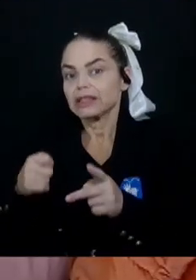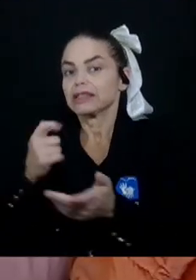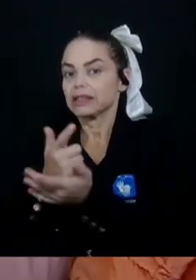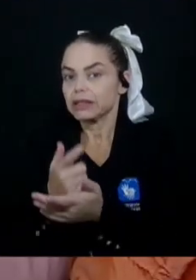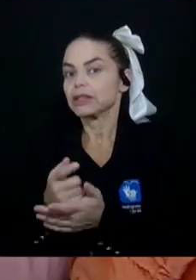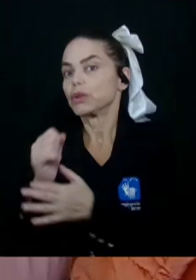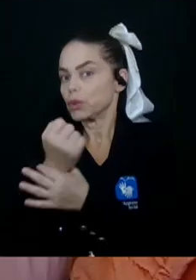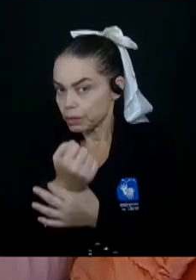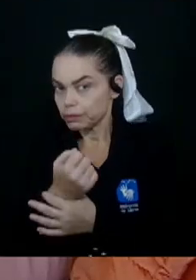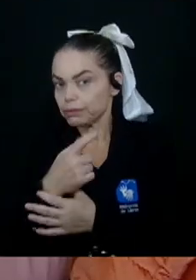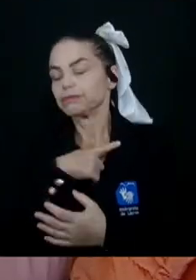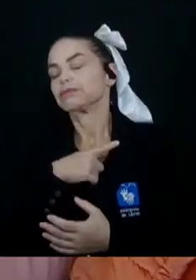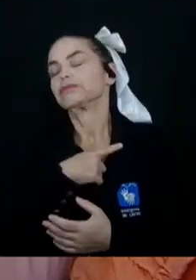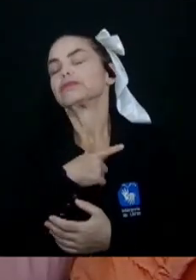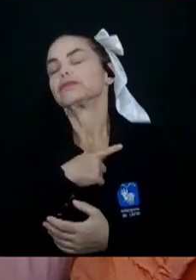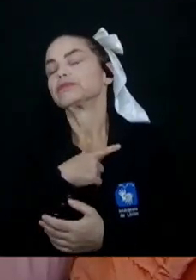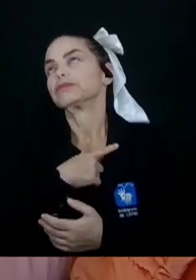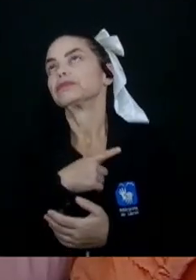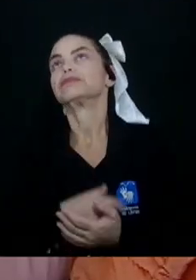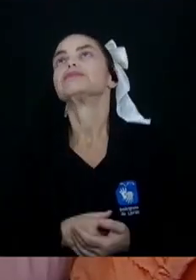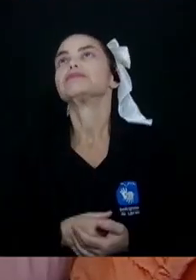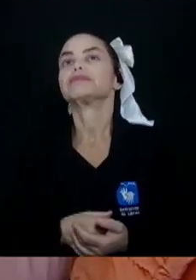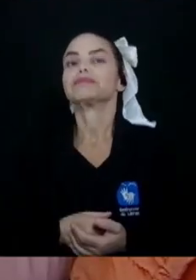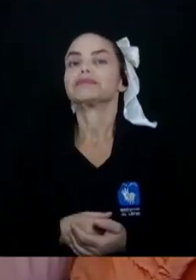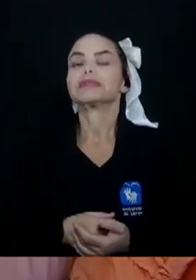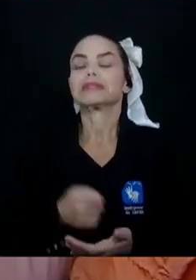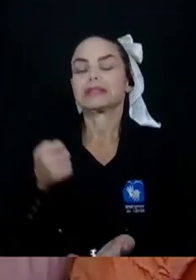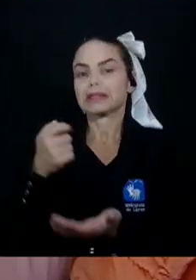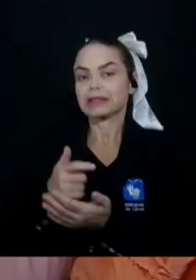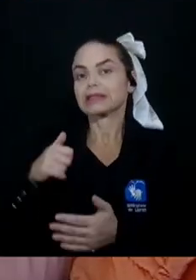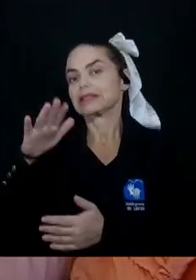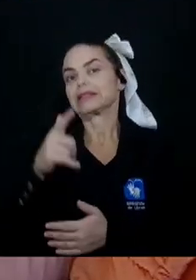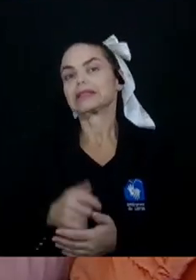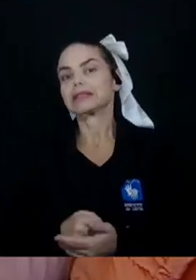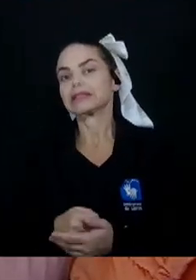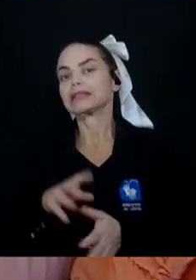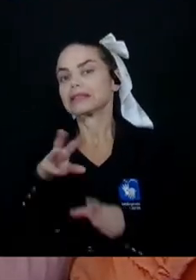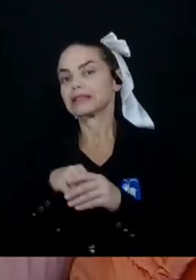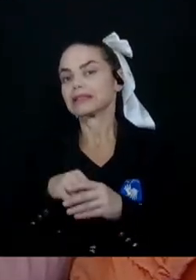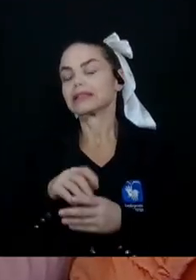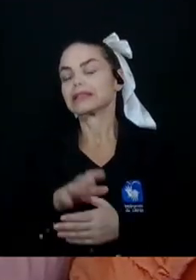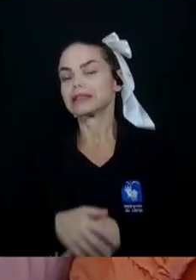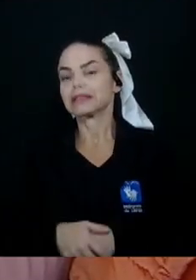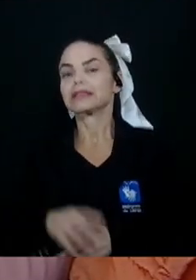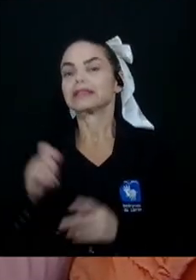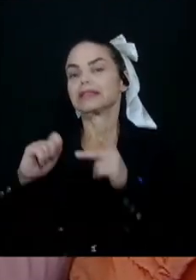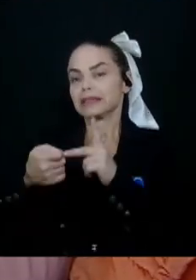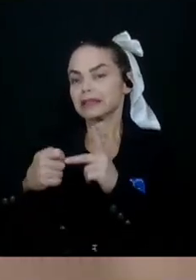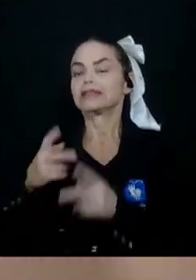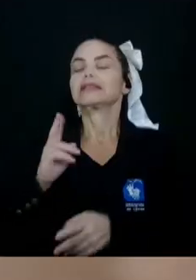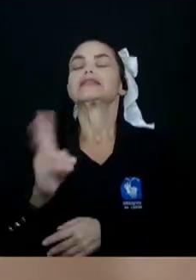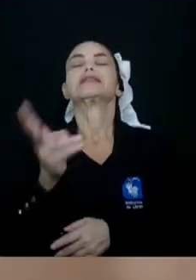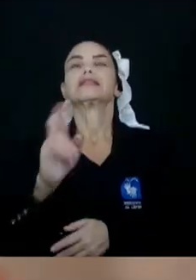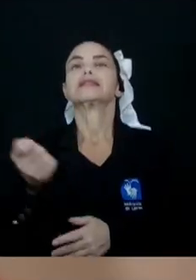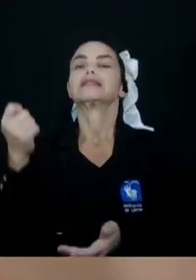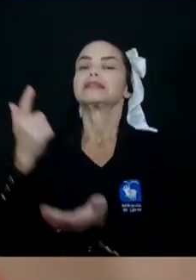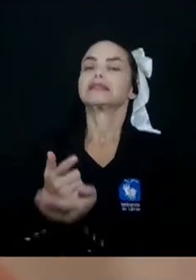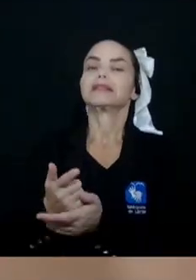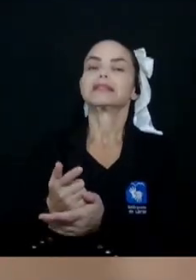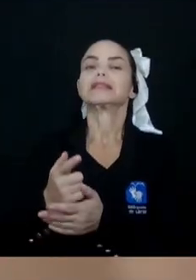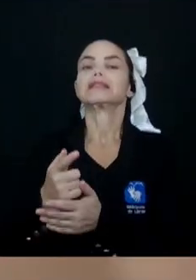alguma cobrança a mais que vem com isso? O Pix continua sendo, sim, uma ferramenta muito segura